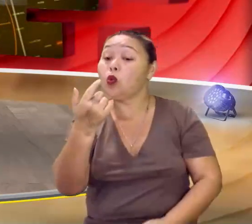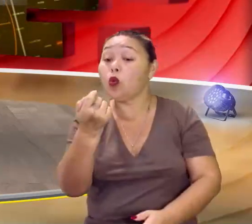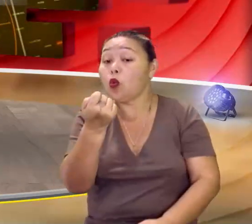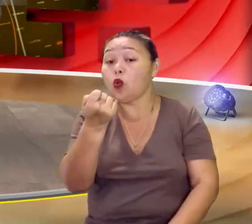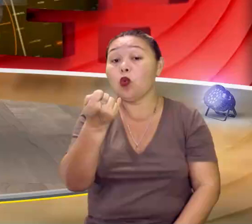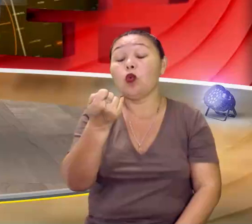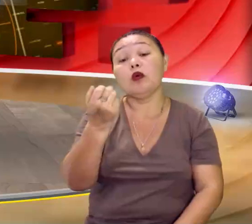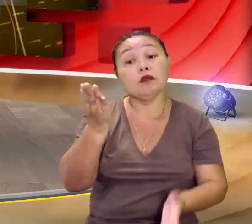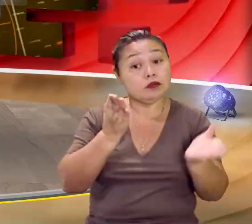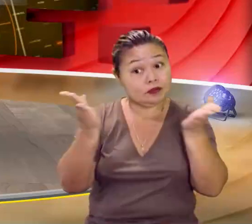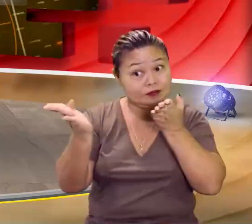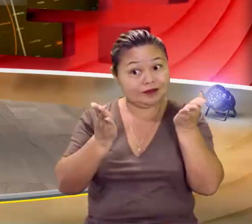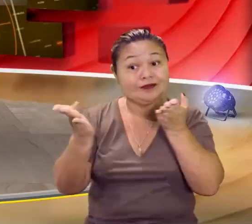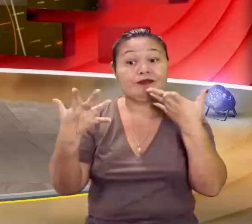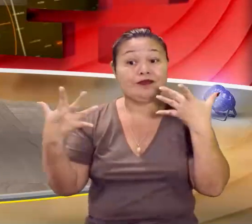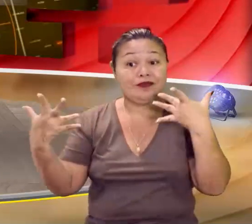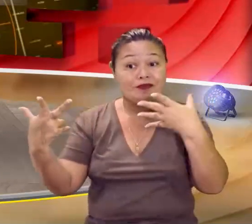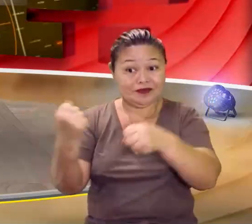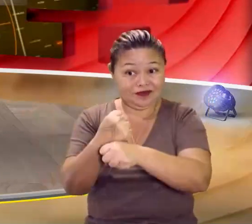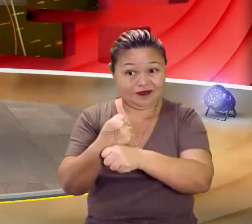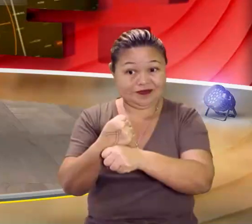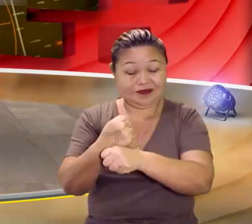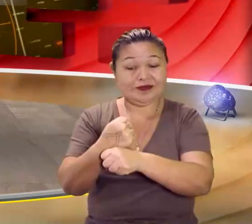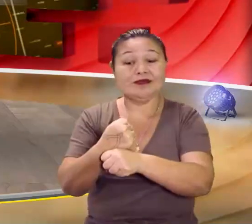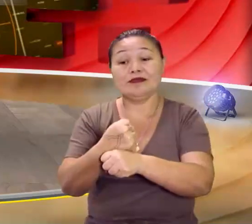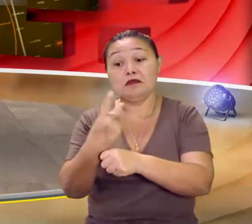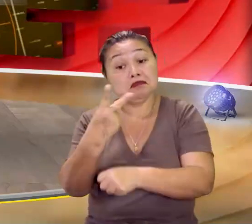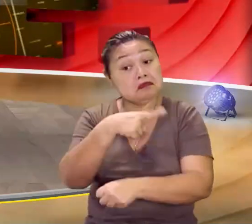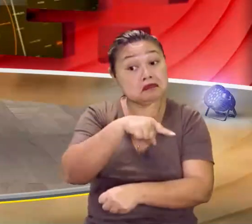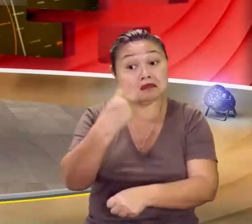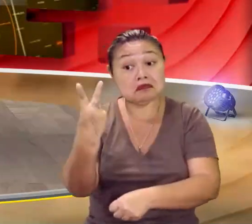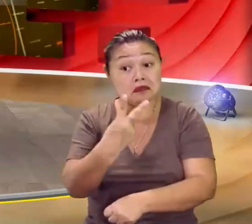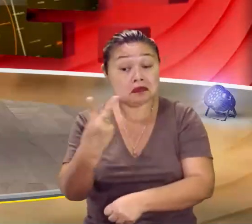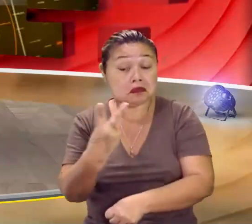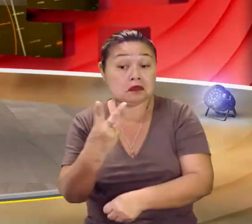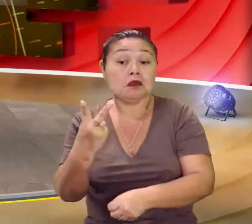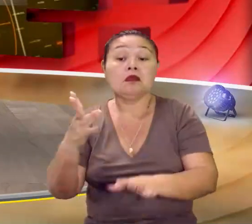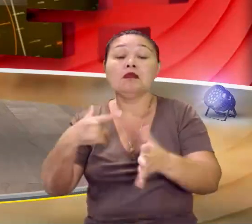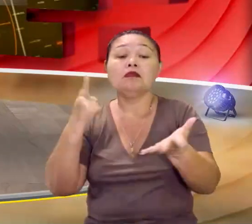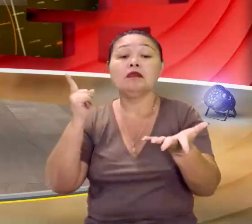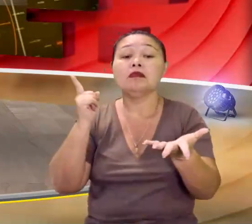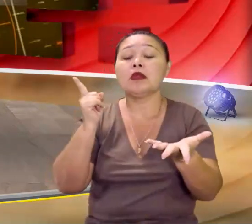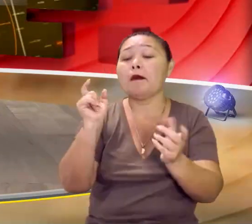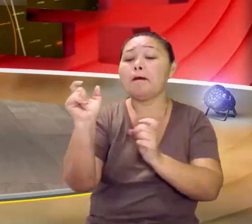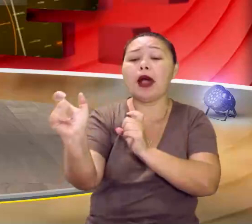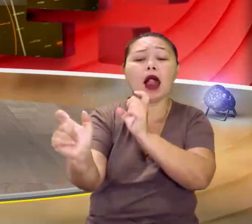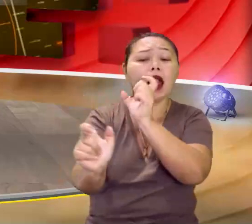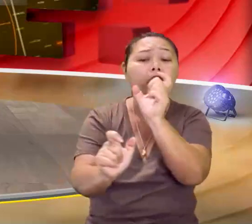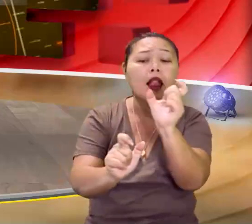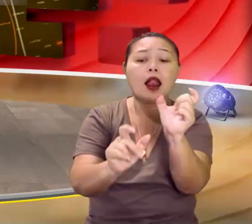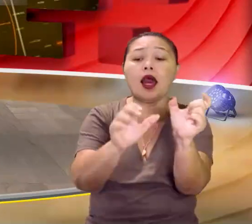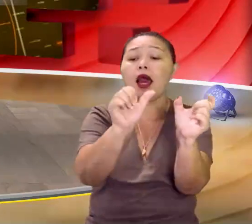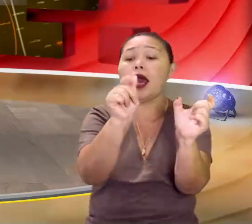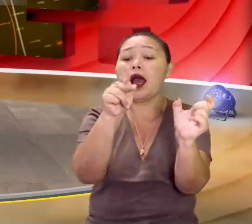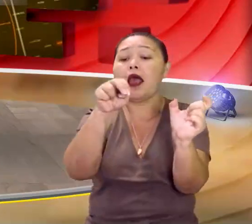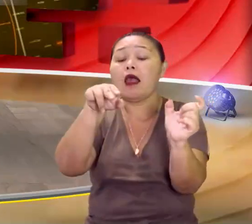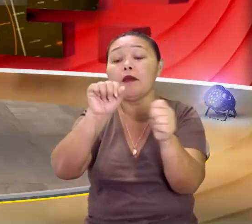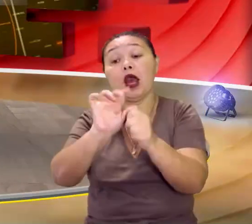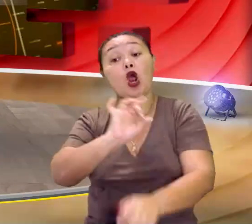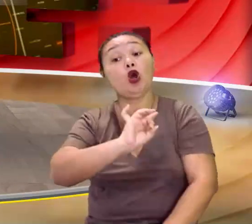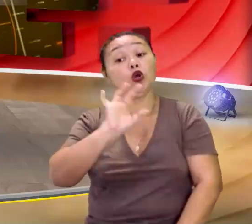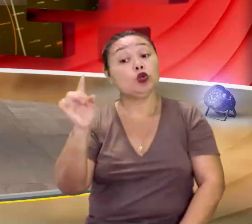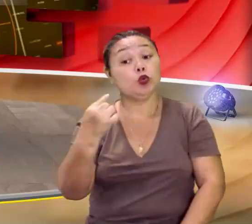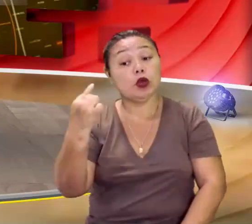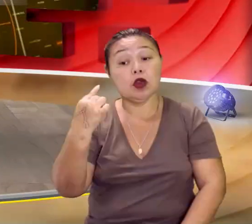menos Todos. pode ser os dois, né? Todos, então pode ser os dois. Um, pode ser dois, né? Então essas palavrinhas, olha aí, apenas,